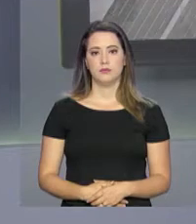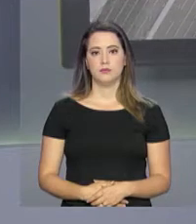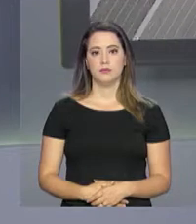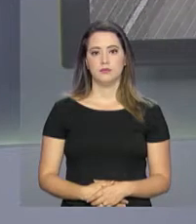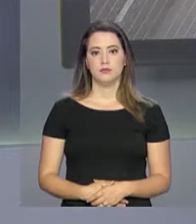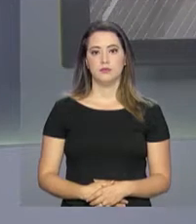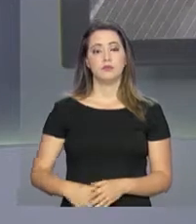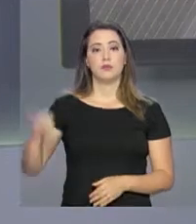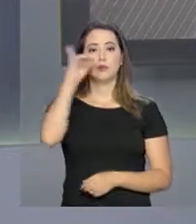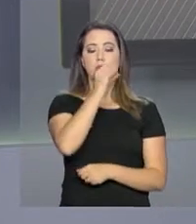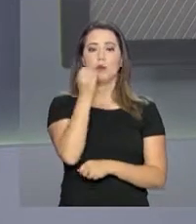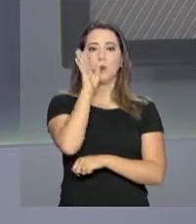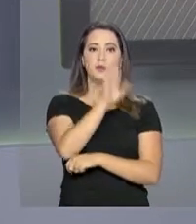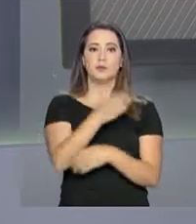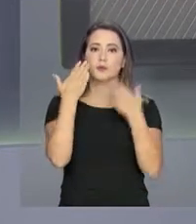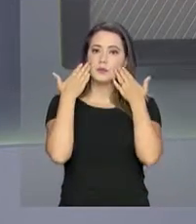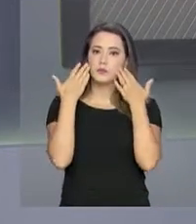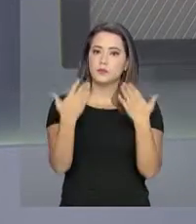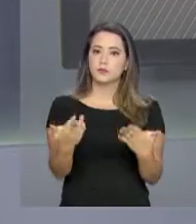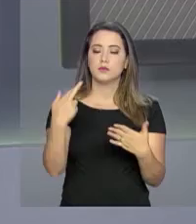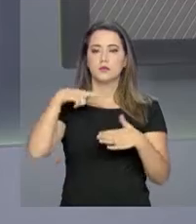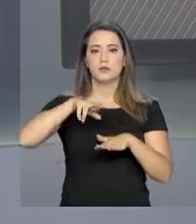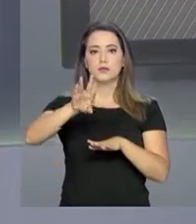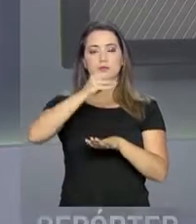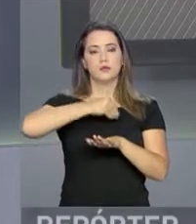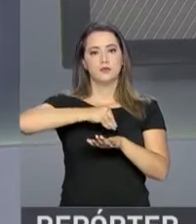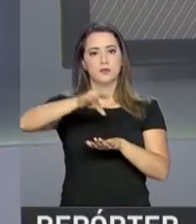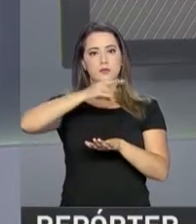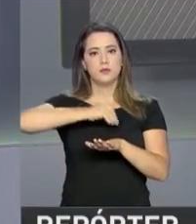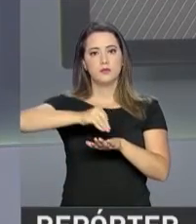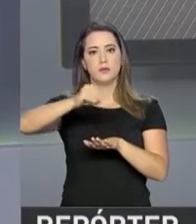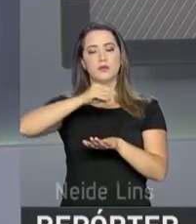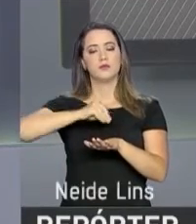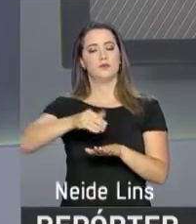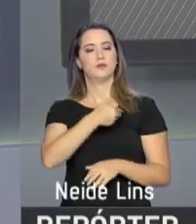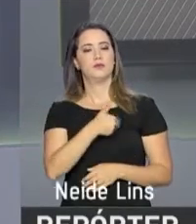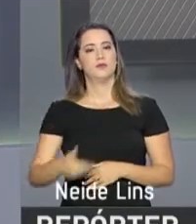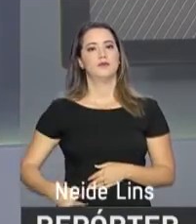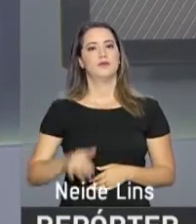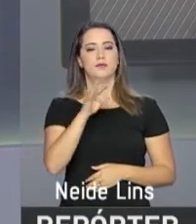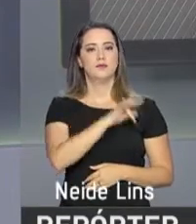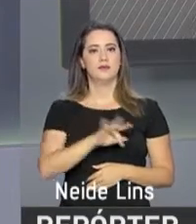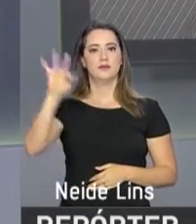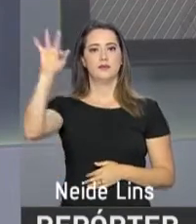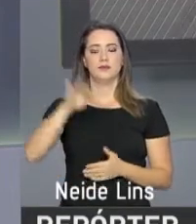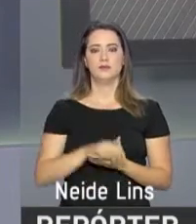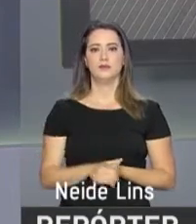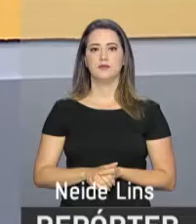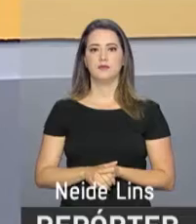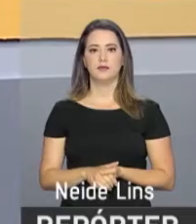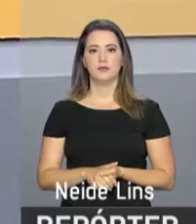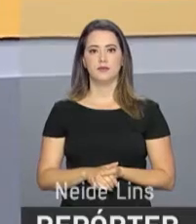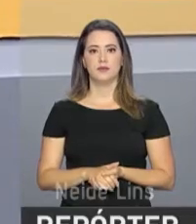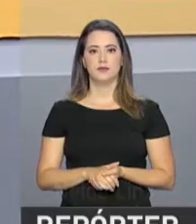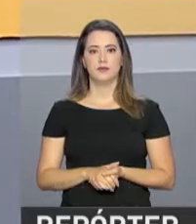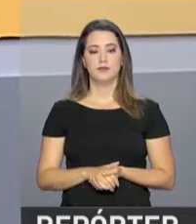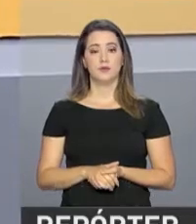olá boa tarde começa agora mais uma edição do repórter nbr com as notícias do governo federal